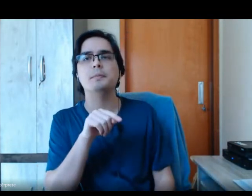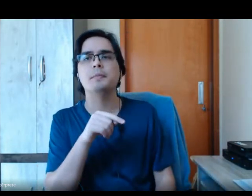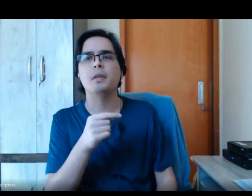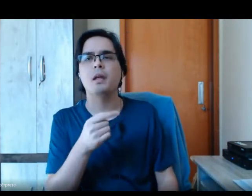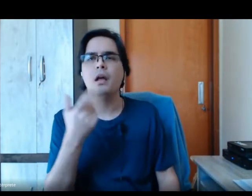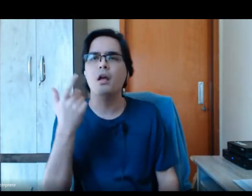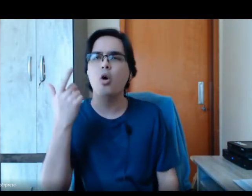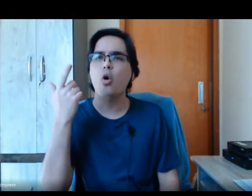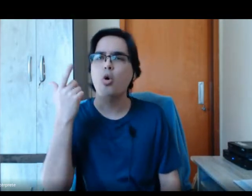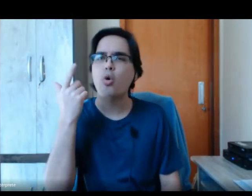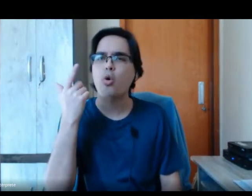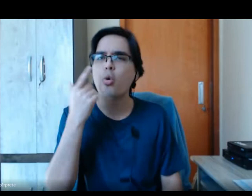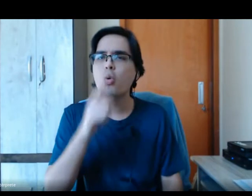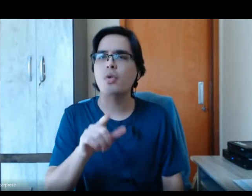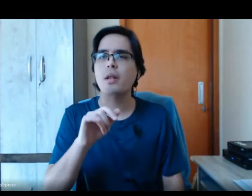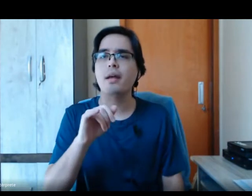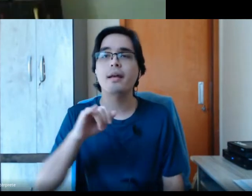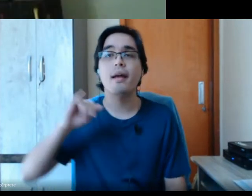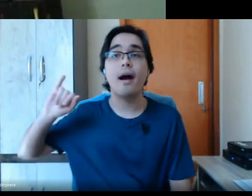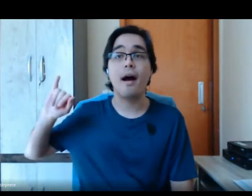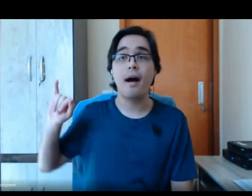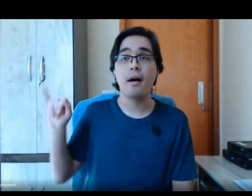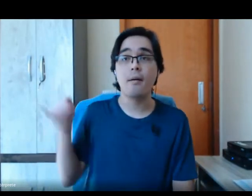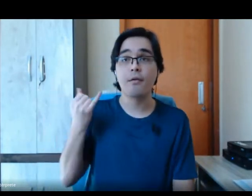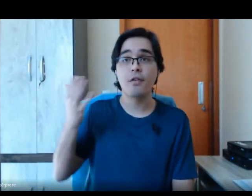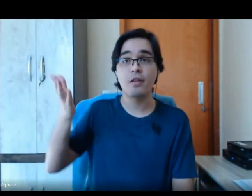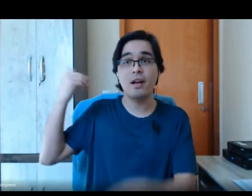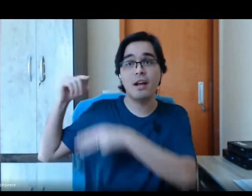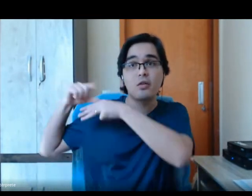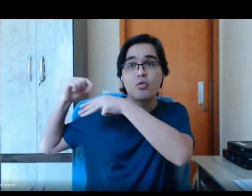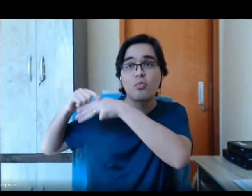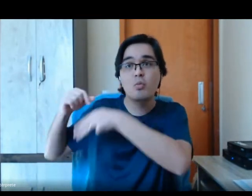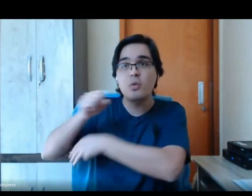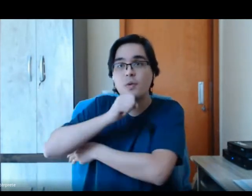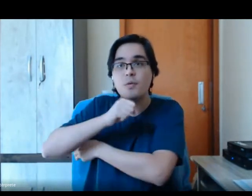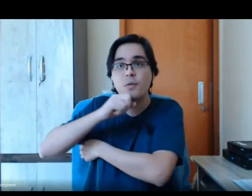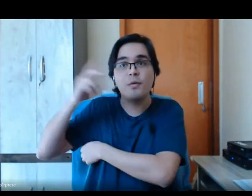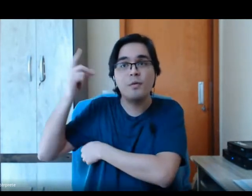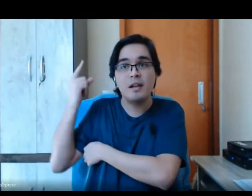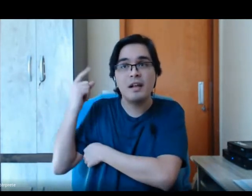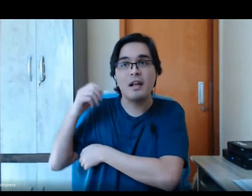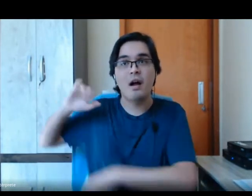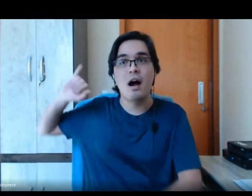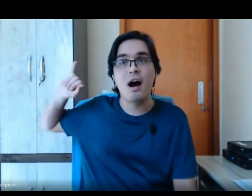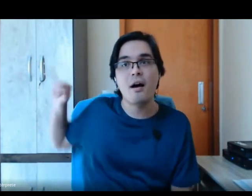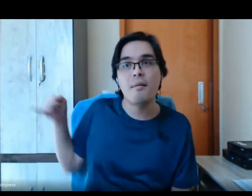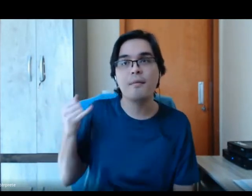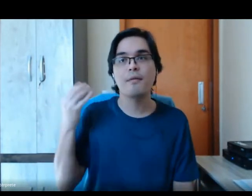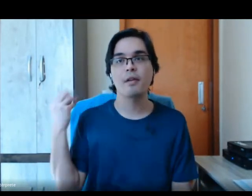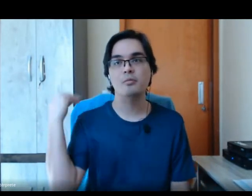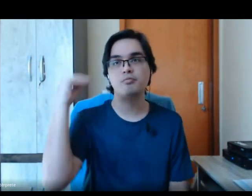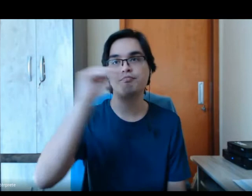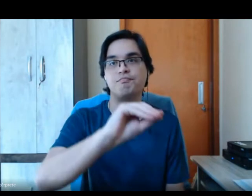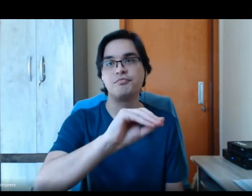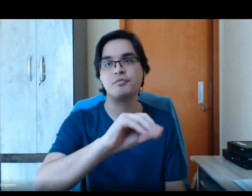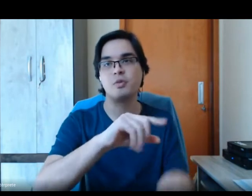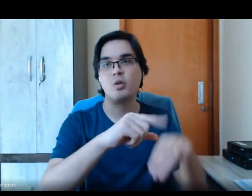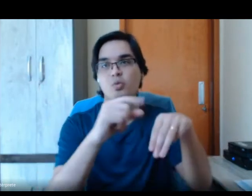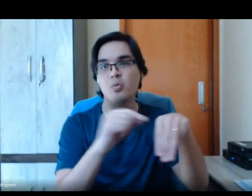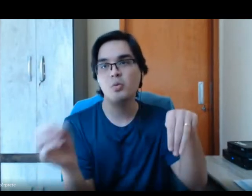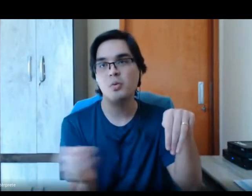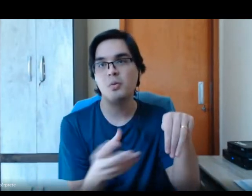liberado desde já. Com relação à questão da aula, o professor Jorge comentou, com relação à questão da